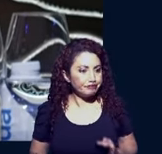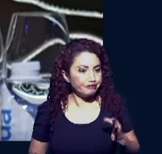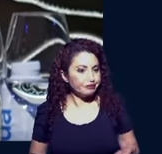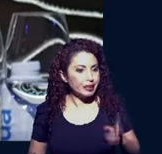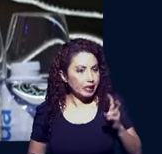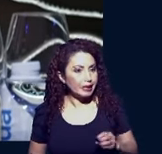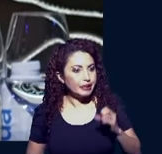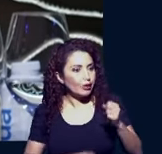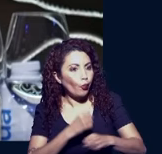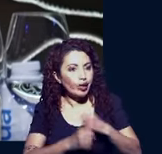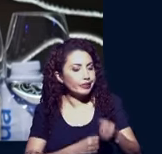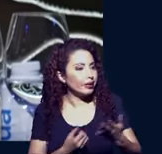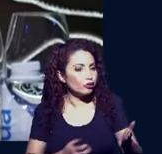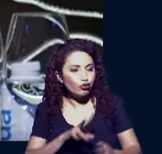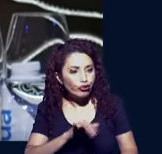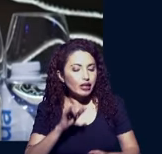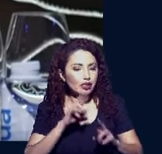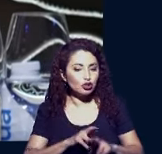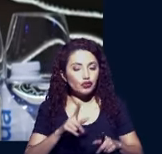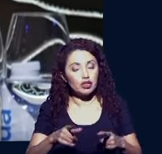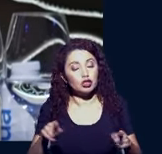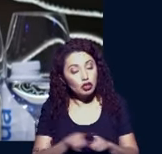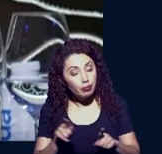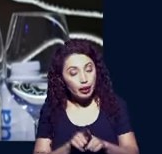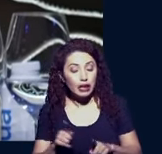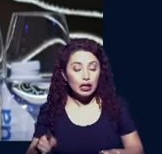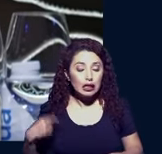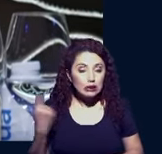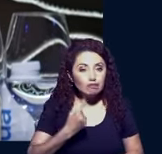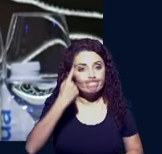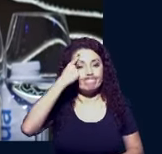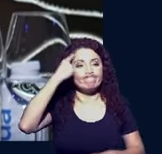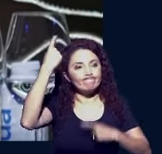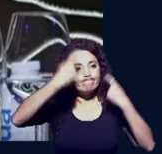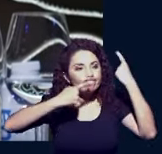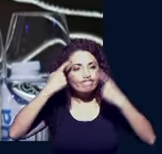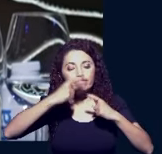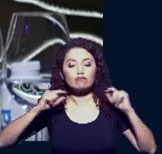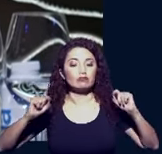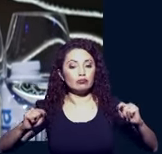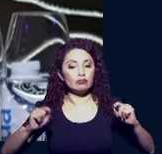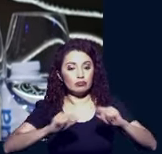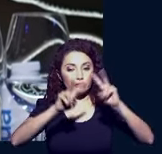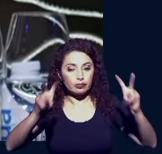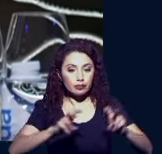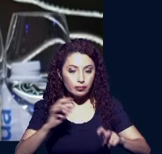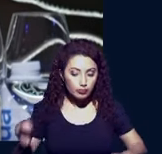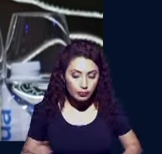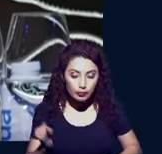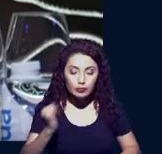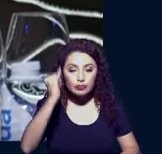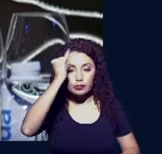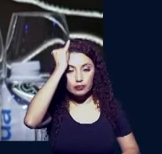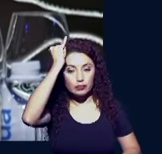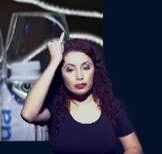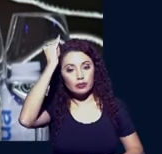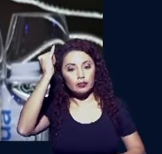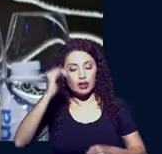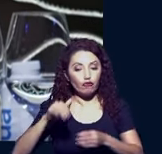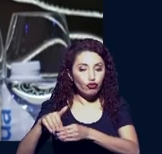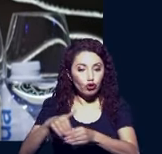não é o que tá hoje outra preocupação Nossa é coisas muito importantes sendo votadas por por leis